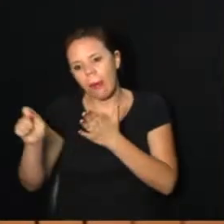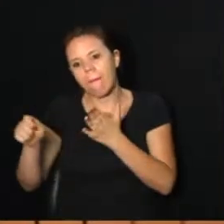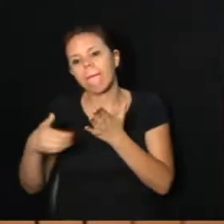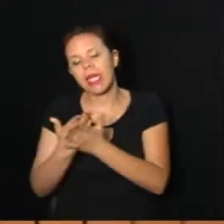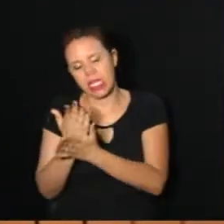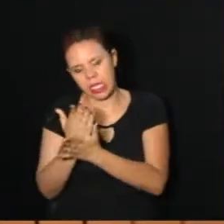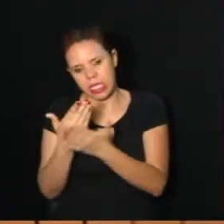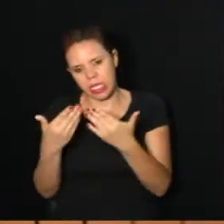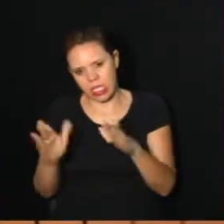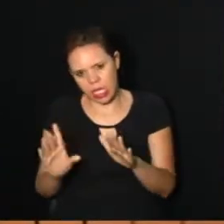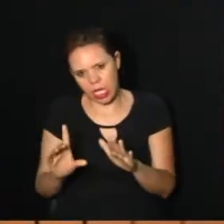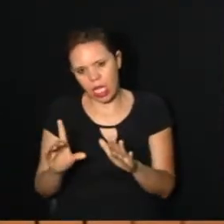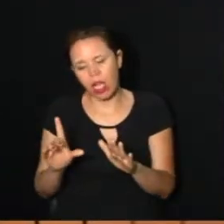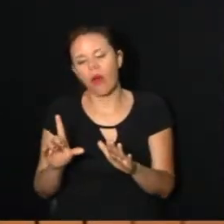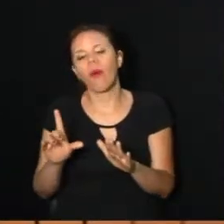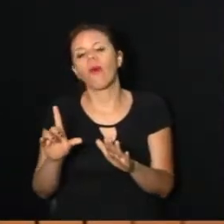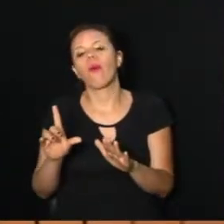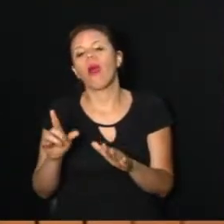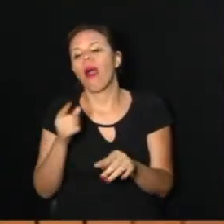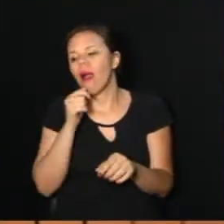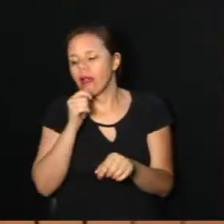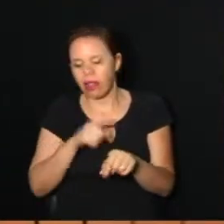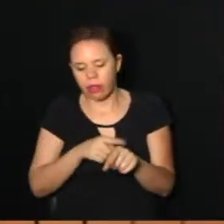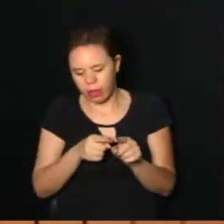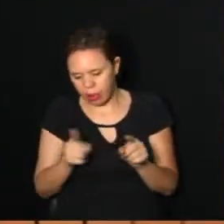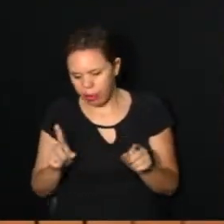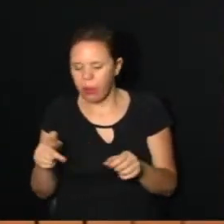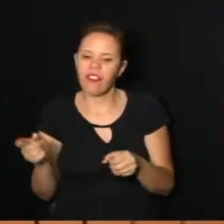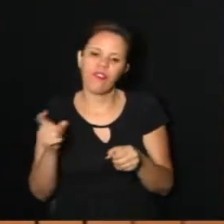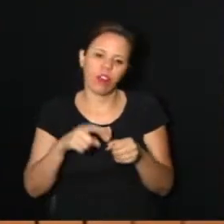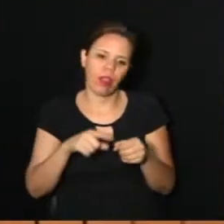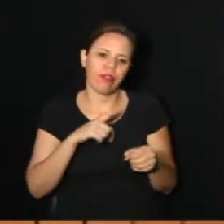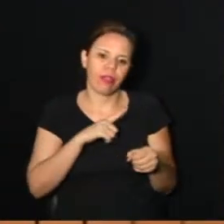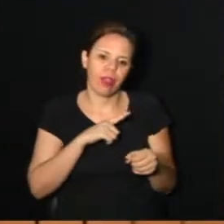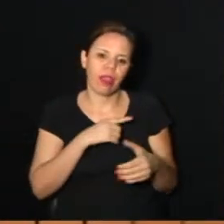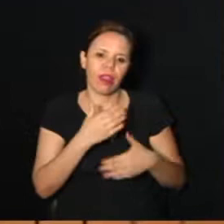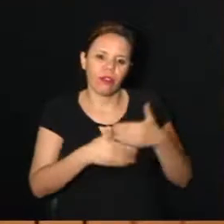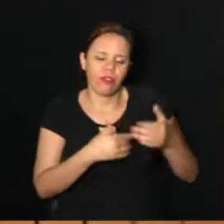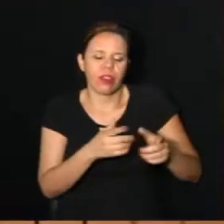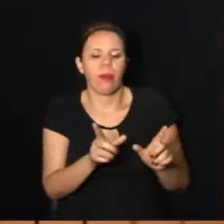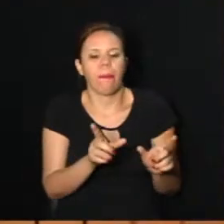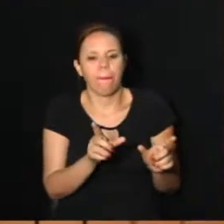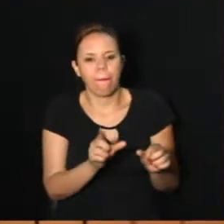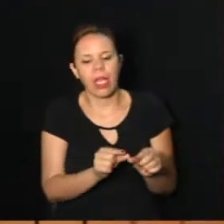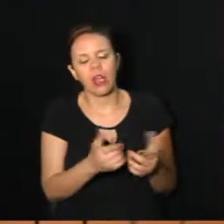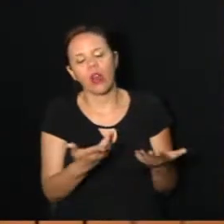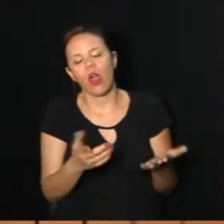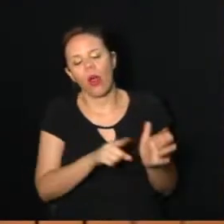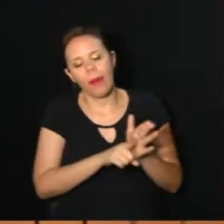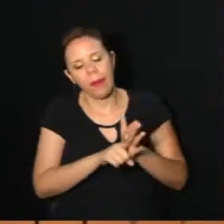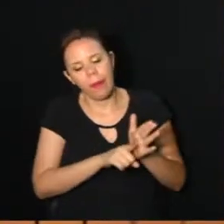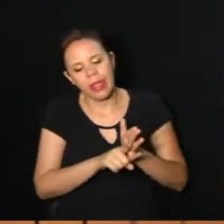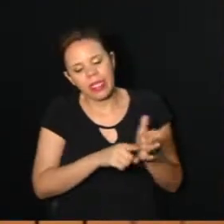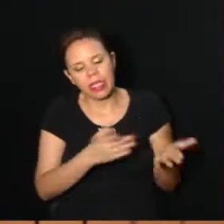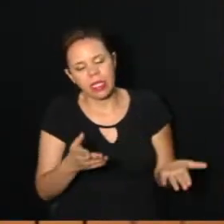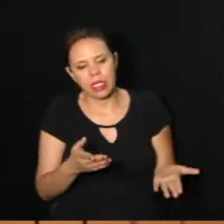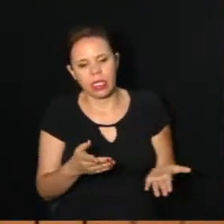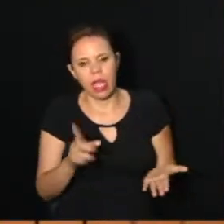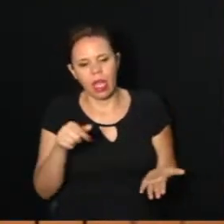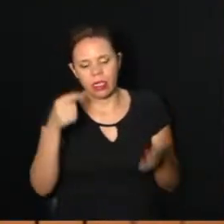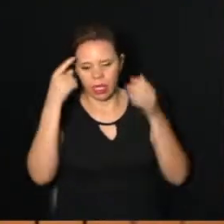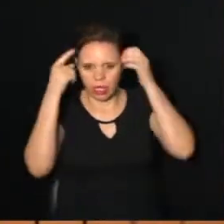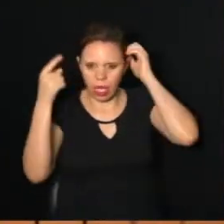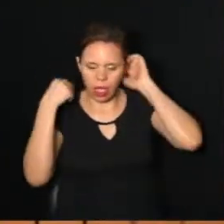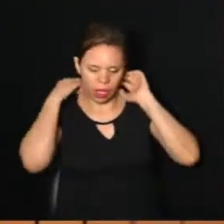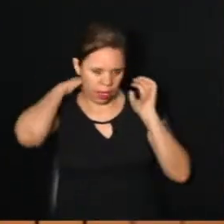ter, mesmo assim nós vamos estudar com mais parcimônia também, que essa frequência seja menor, né? Então, essa é a ideia, a